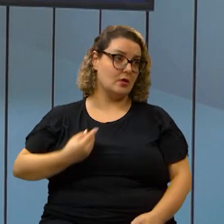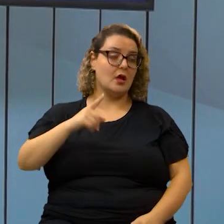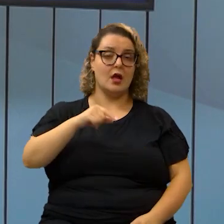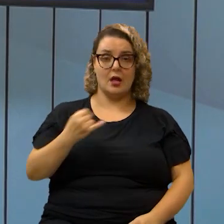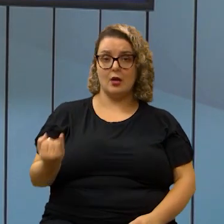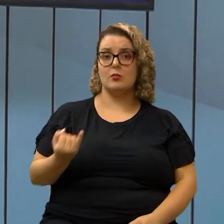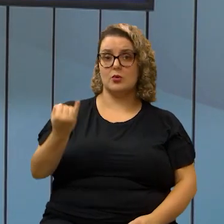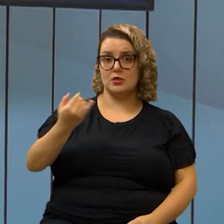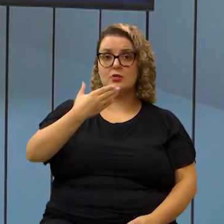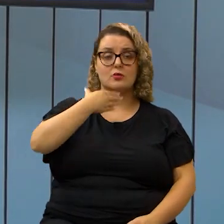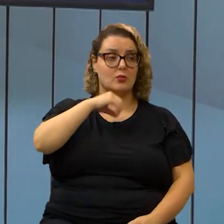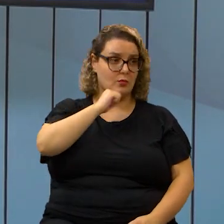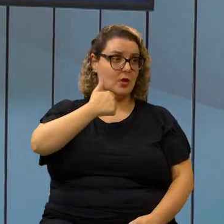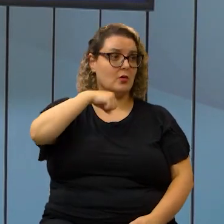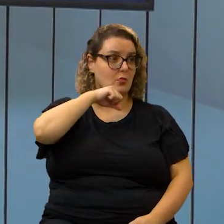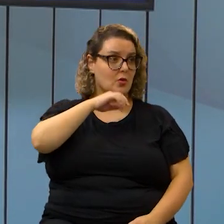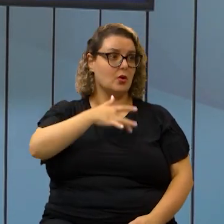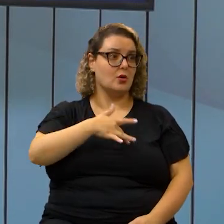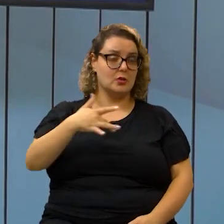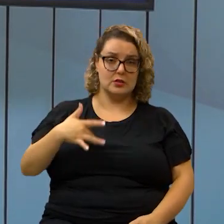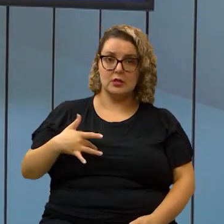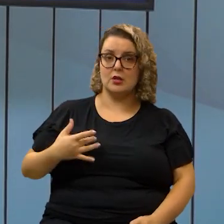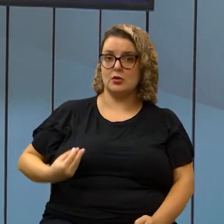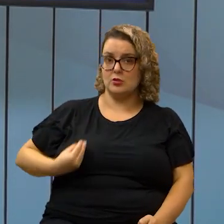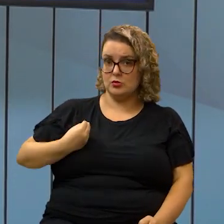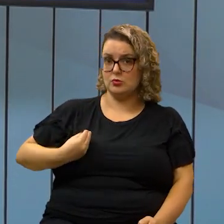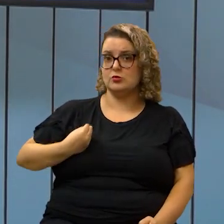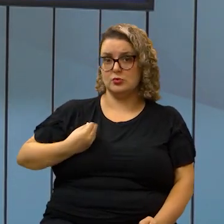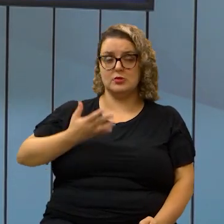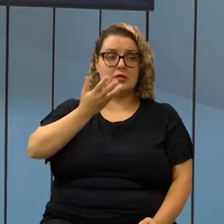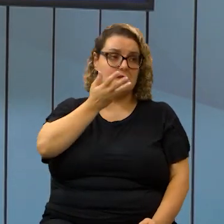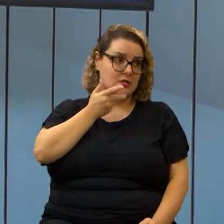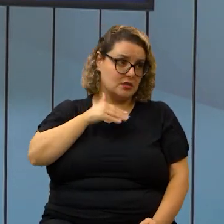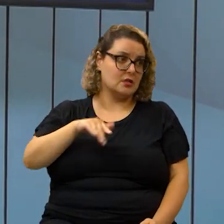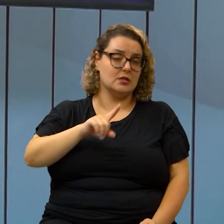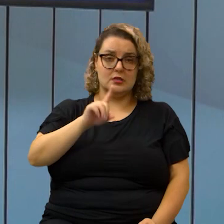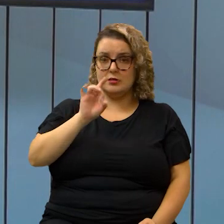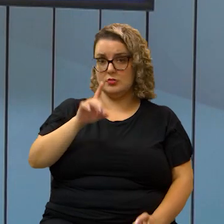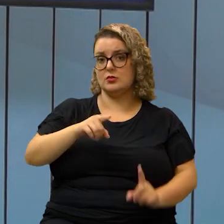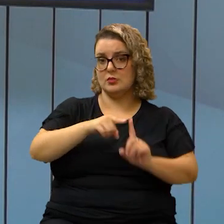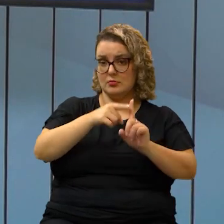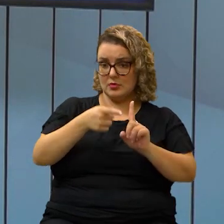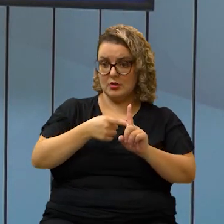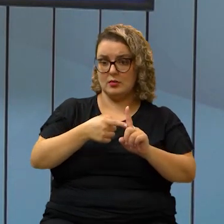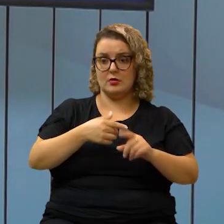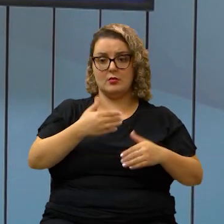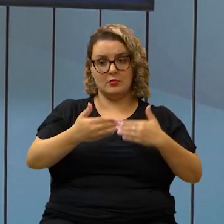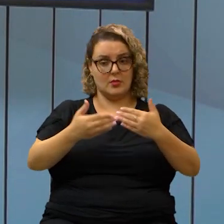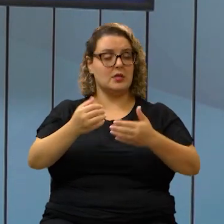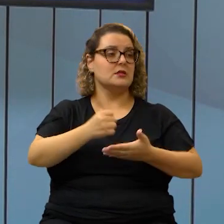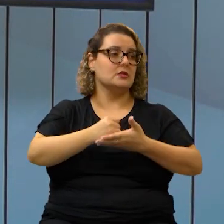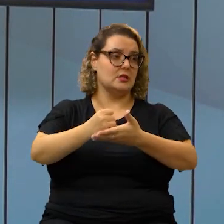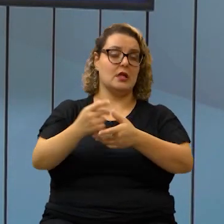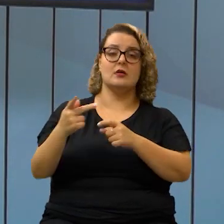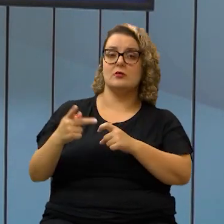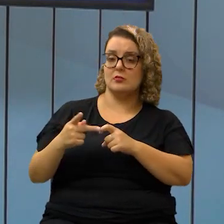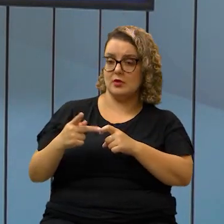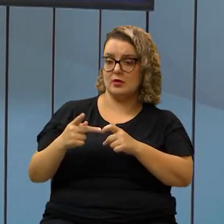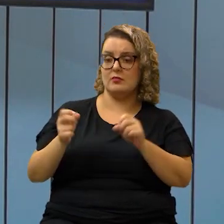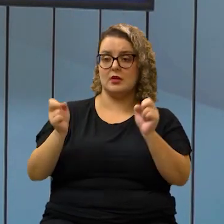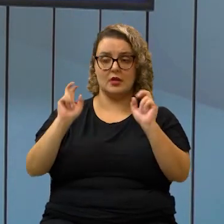gestação, mas levem ao pediatra, né? Fiquem atentos ao que está consumindo, né? Para não afetar